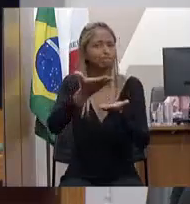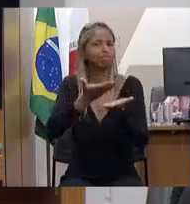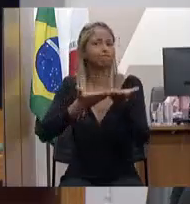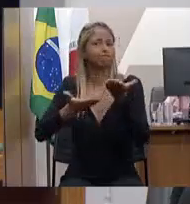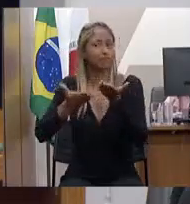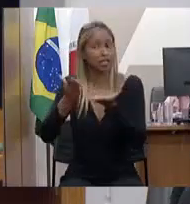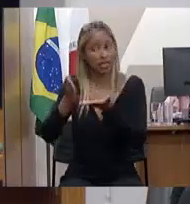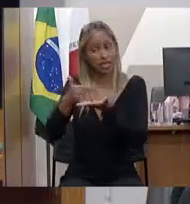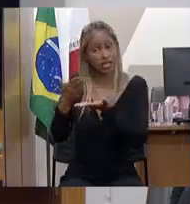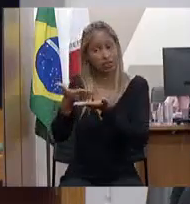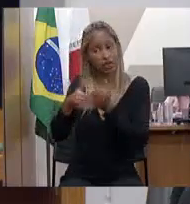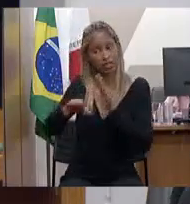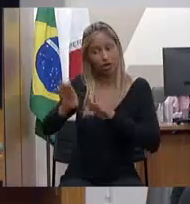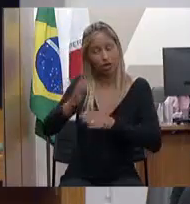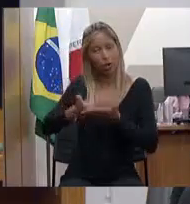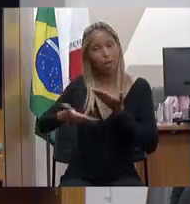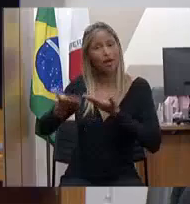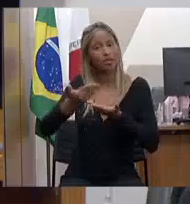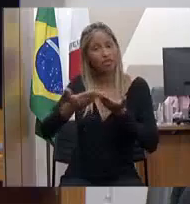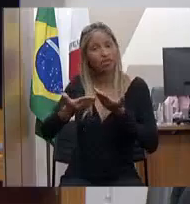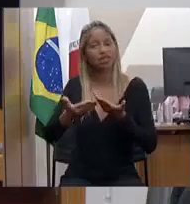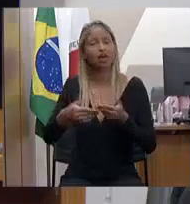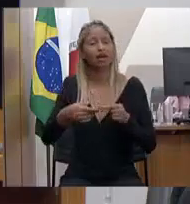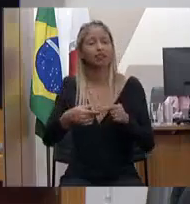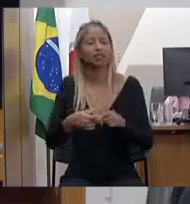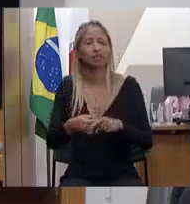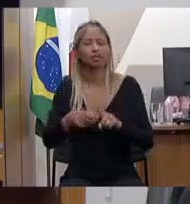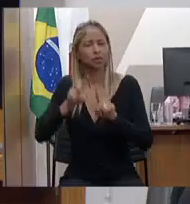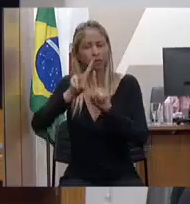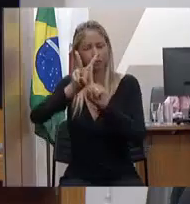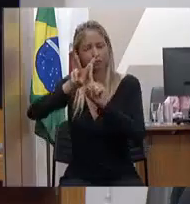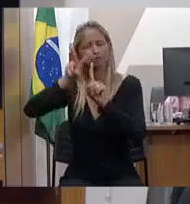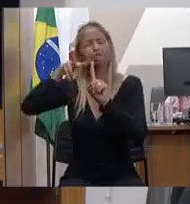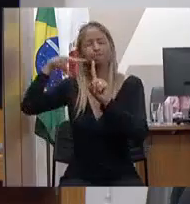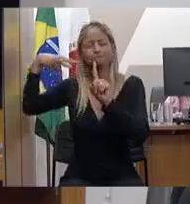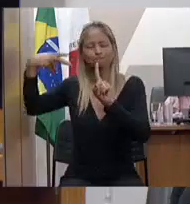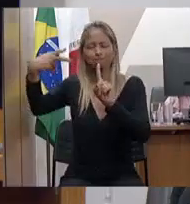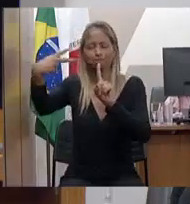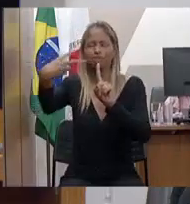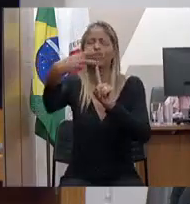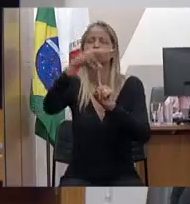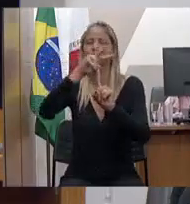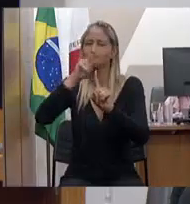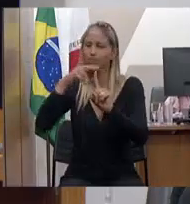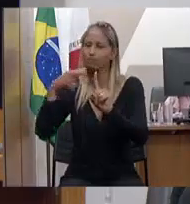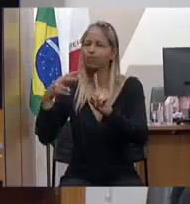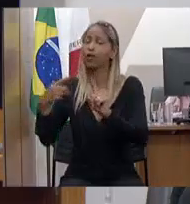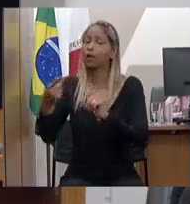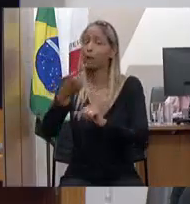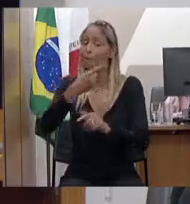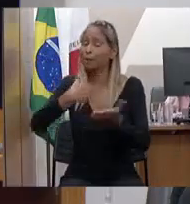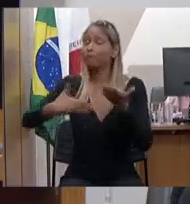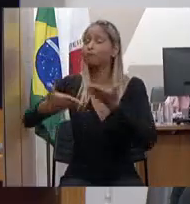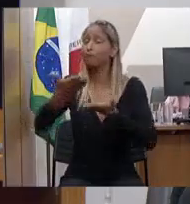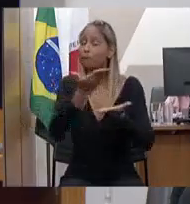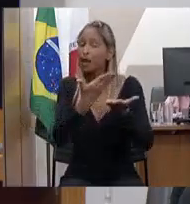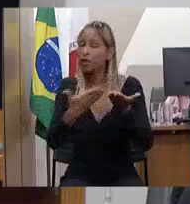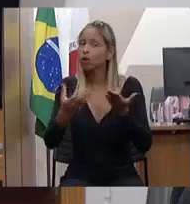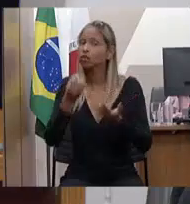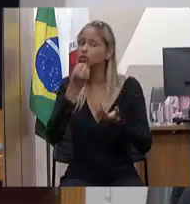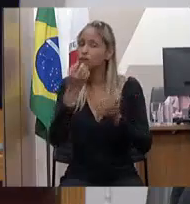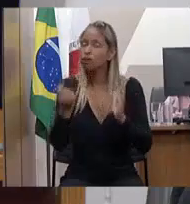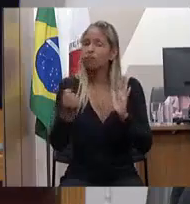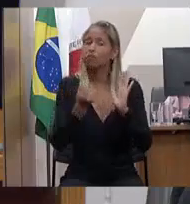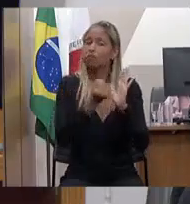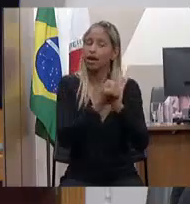de várias visões e de vários locais Então esse esse livro foi para nós assim um Marco